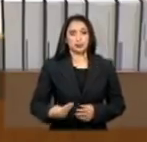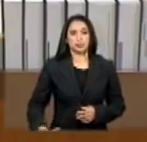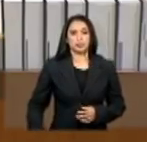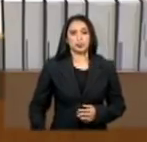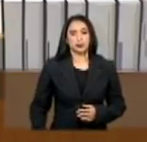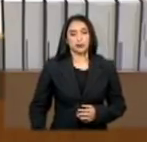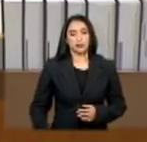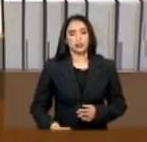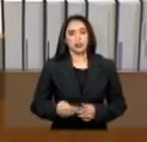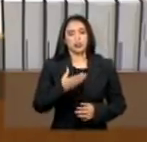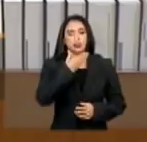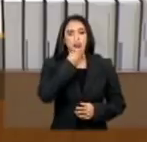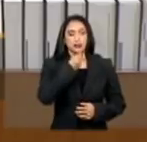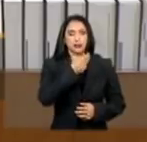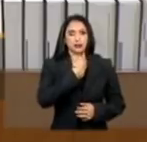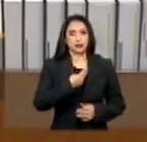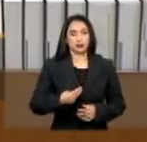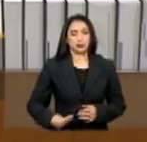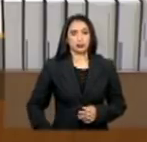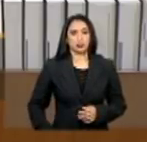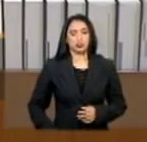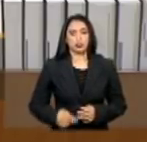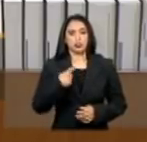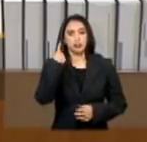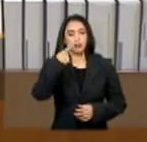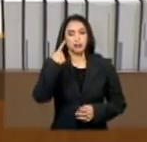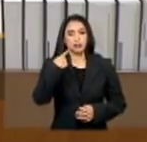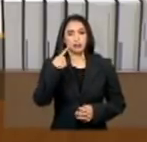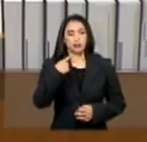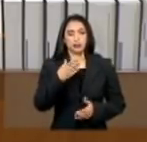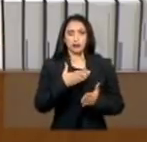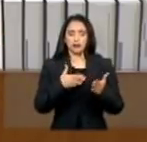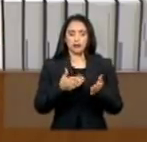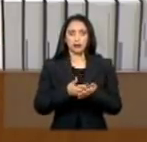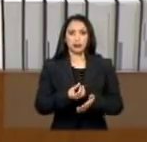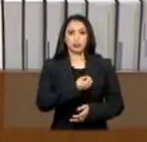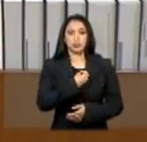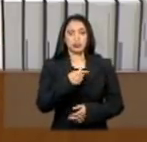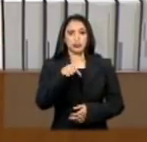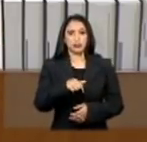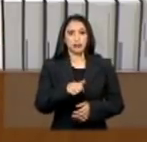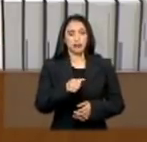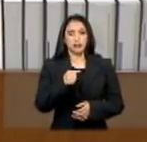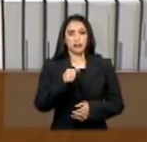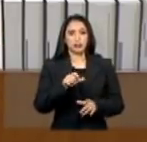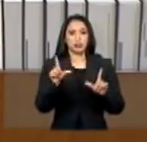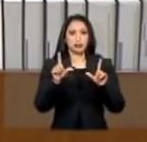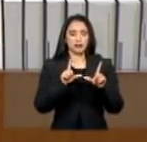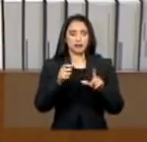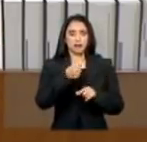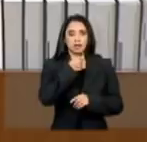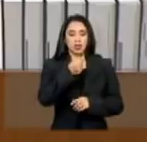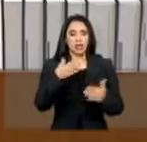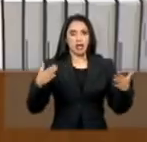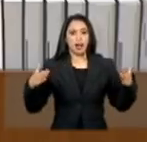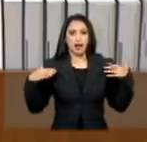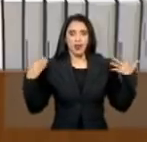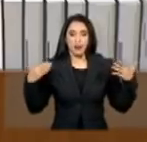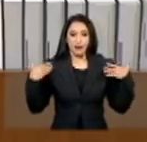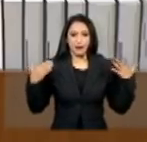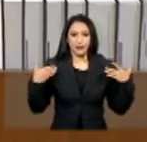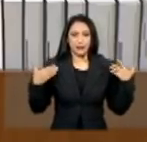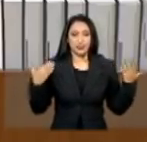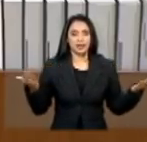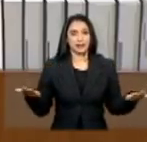senhoras e senhores advogados servidores todos os presentes e imprensa a alegria de cor